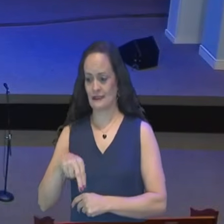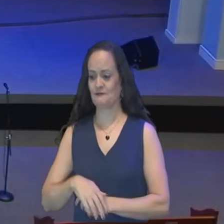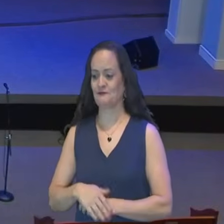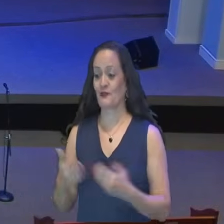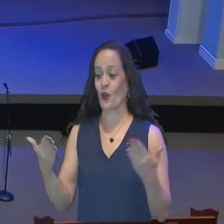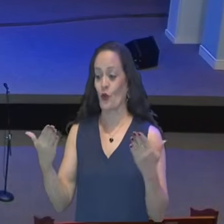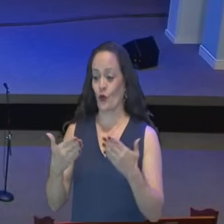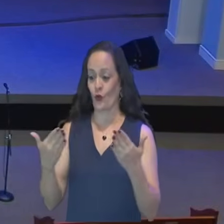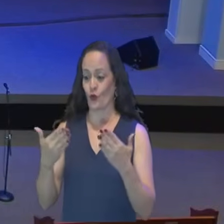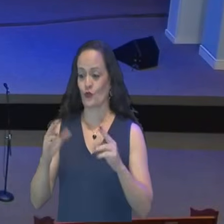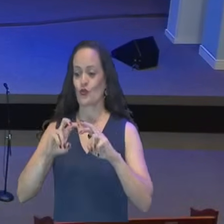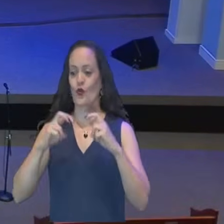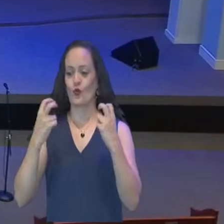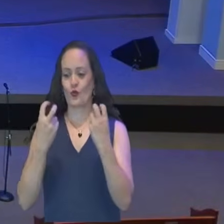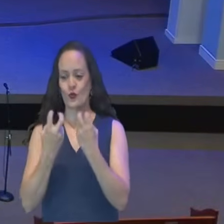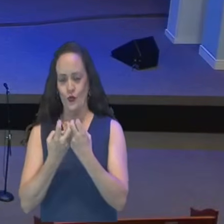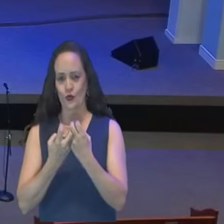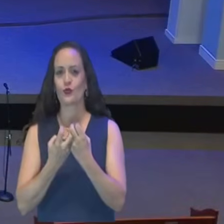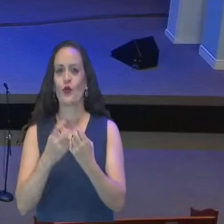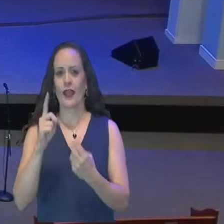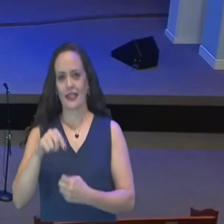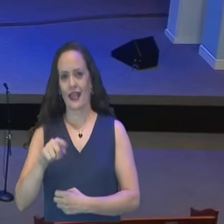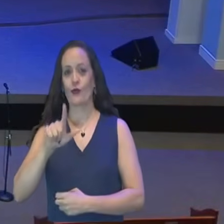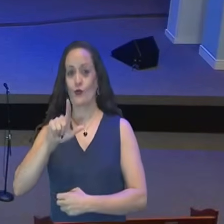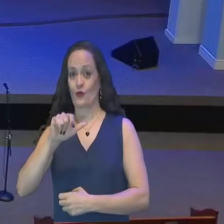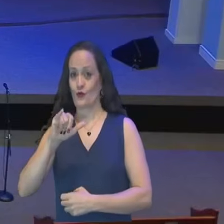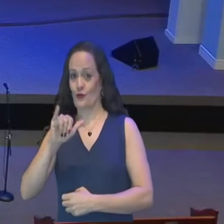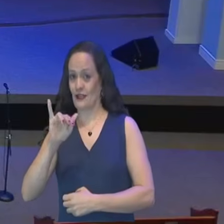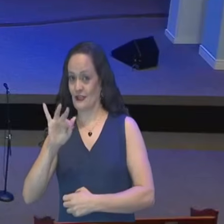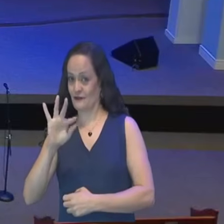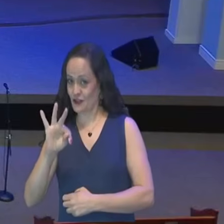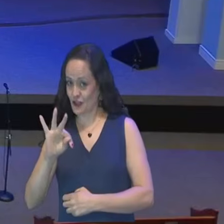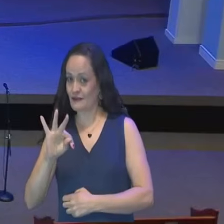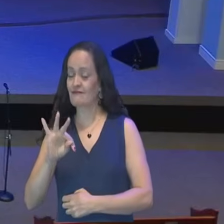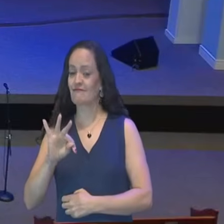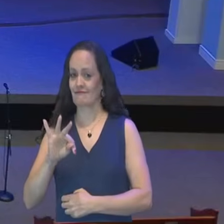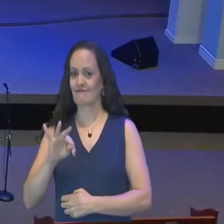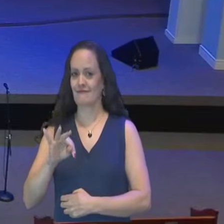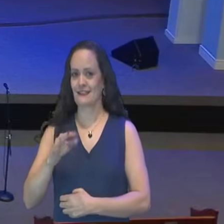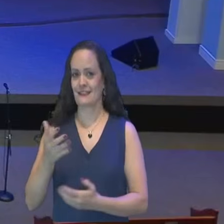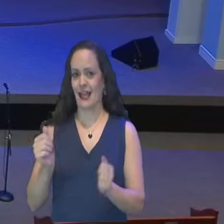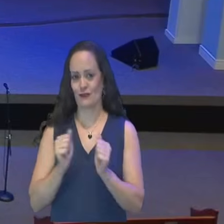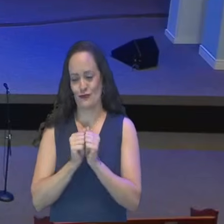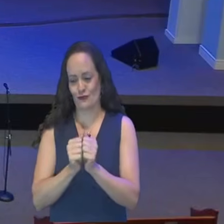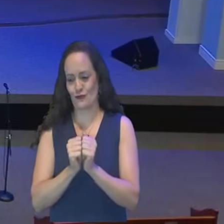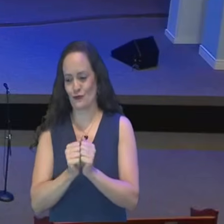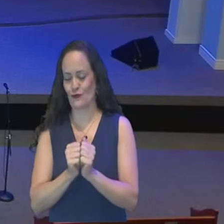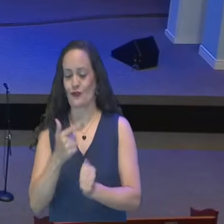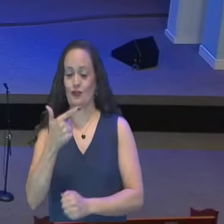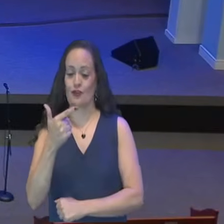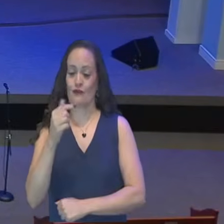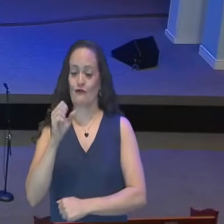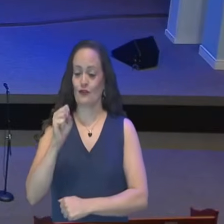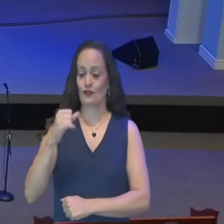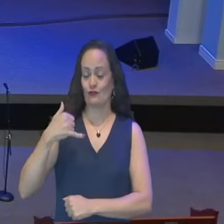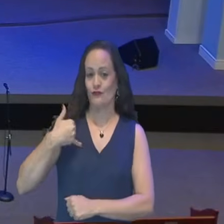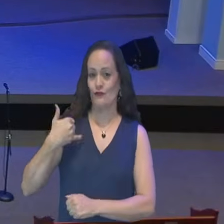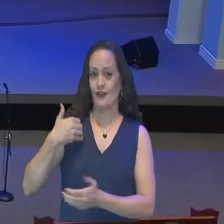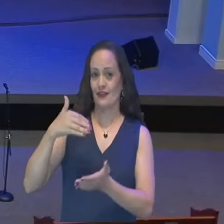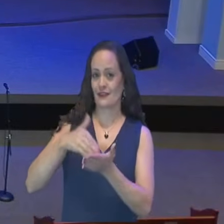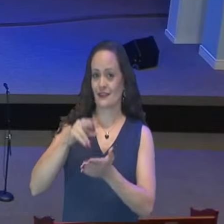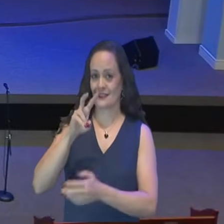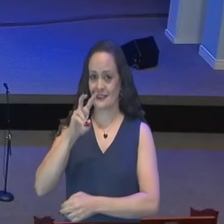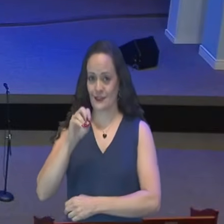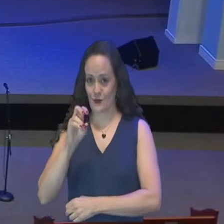o culto está sendo dirigido pelo LIFT, que é um grupo de jovens adultos da nossa igreja, entre 28 anos e 50 anos,